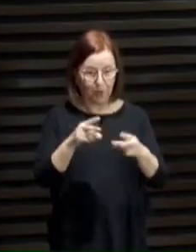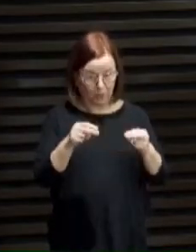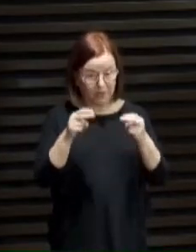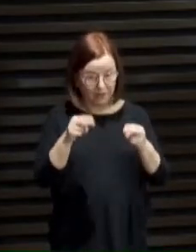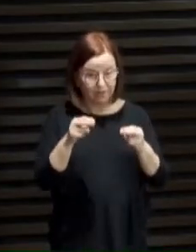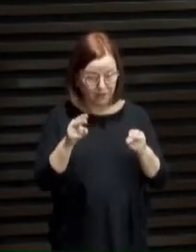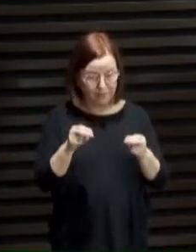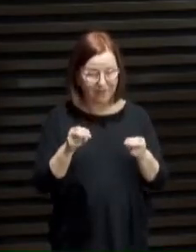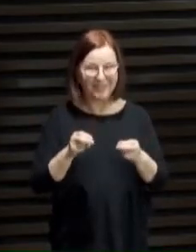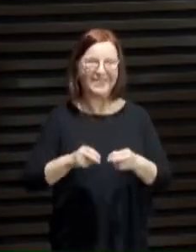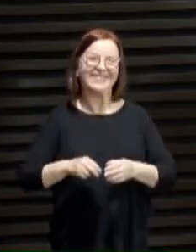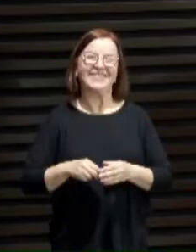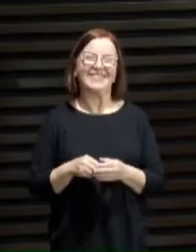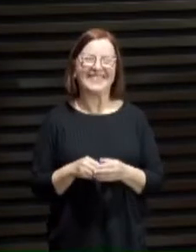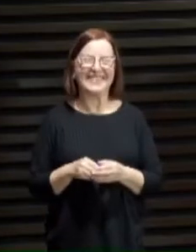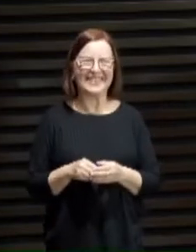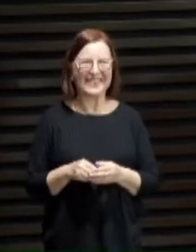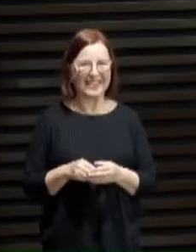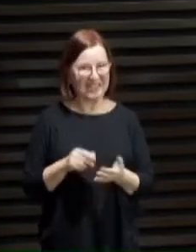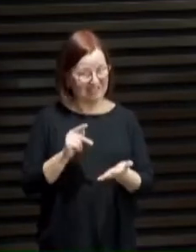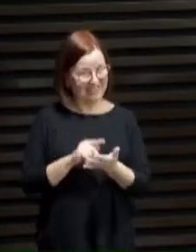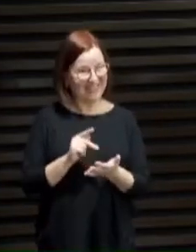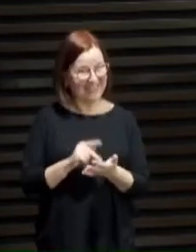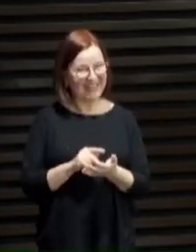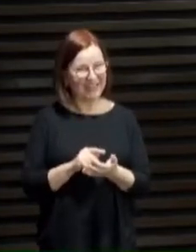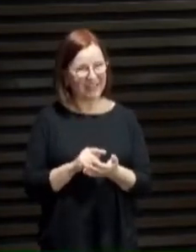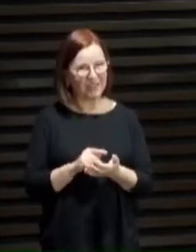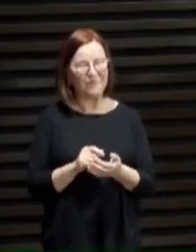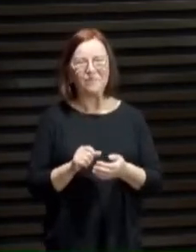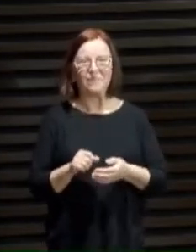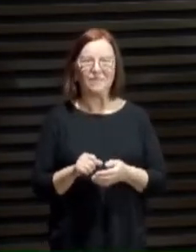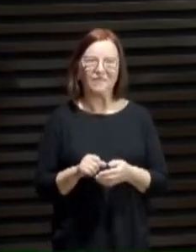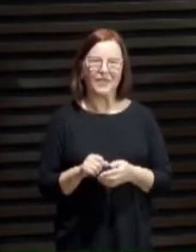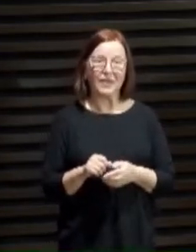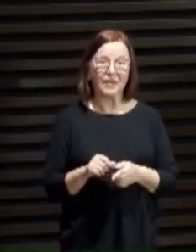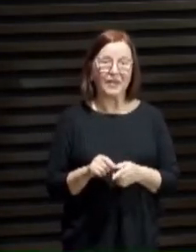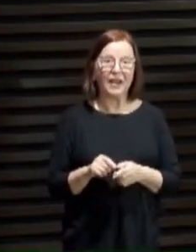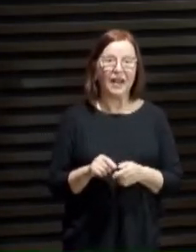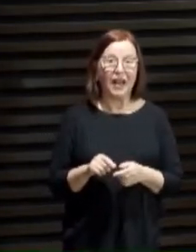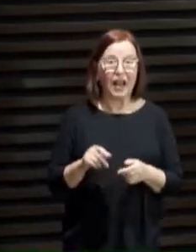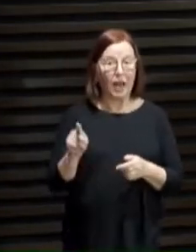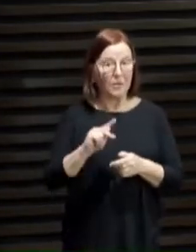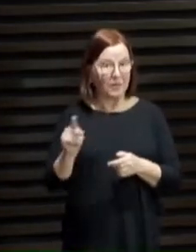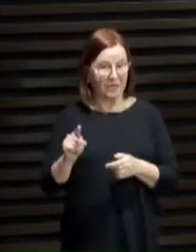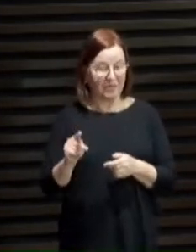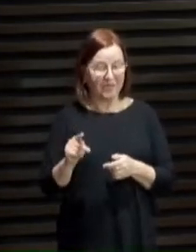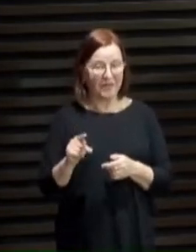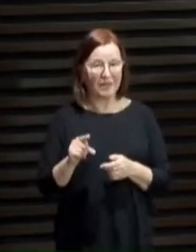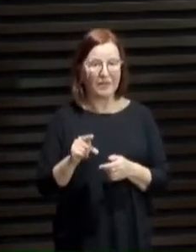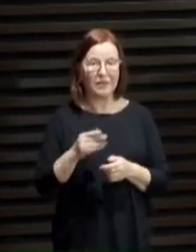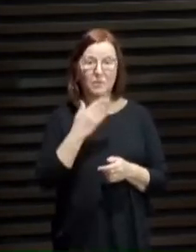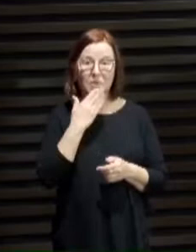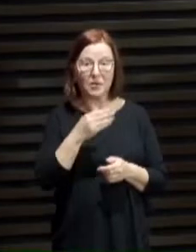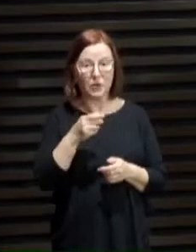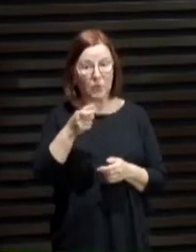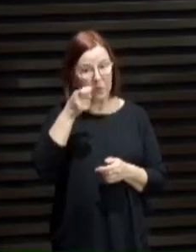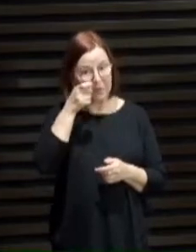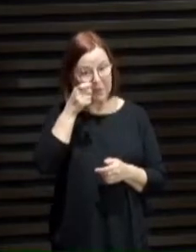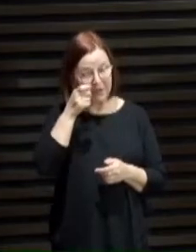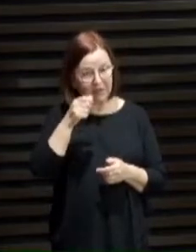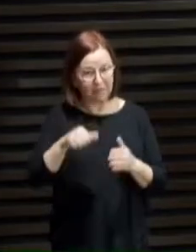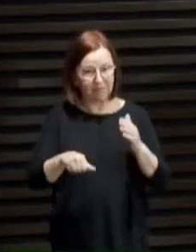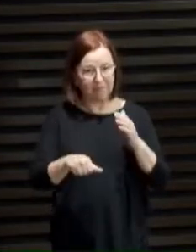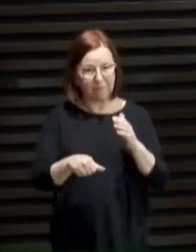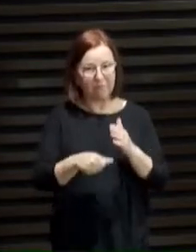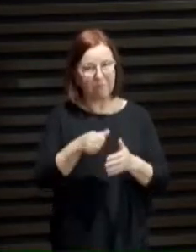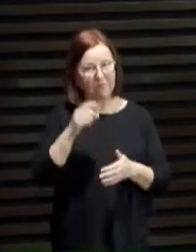acontecer alguma coisa. Foi isso? Claro que não. Ela pediu assim: observe. Primeiro dia,